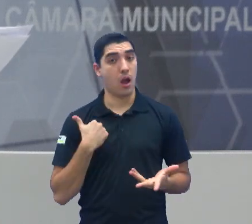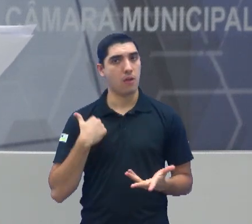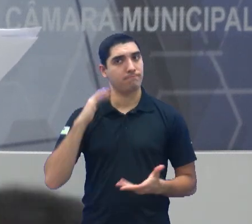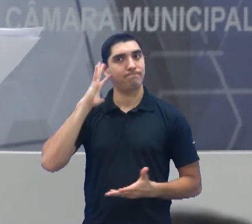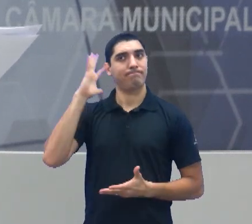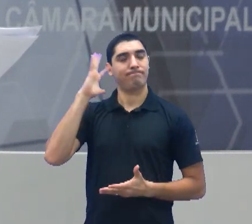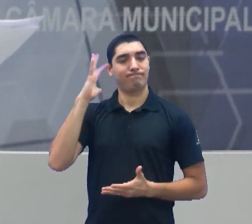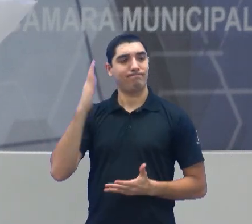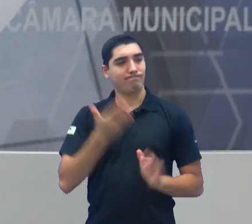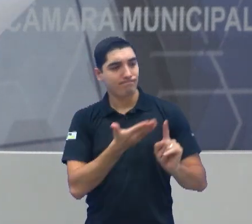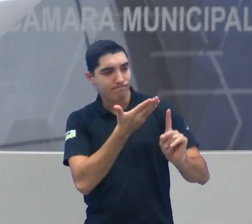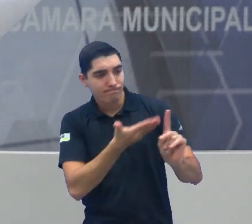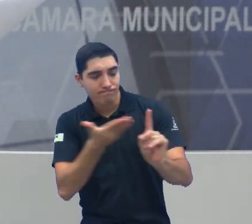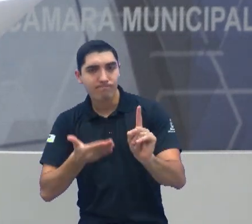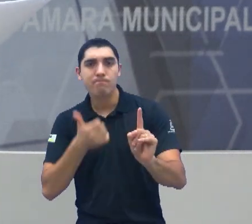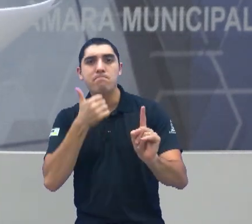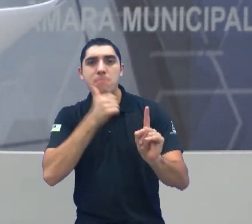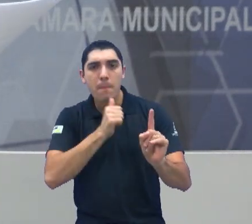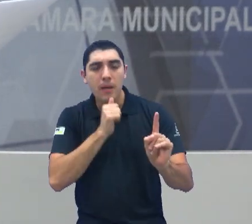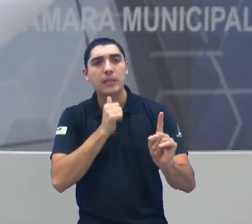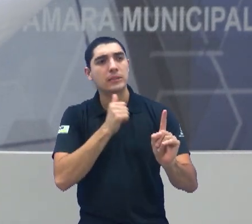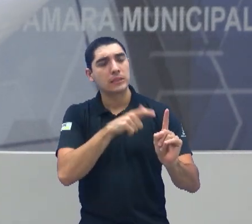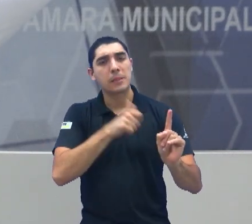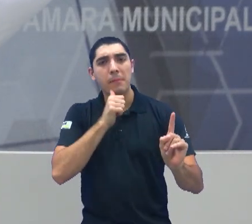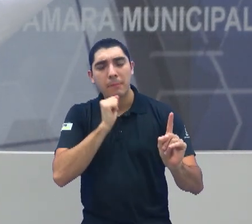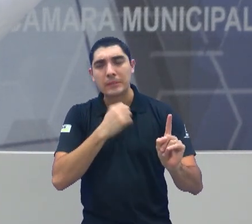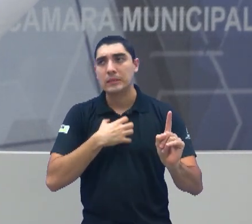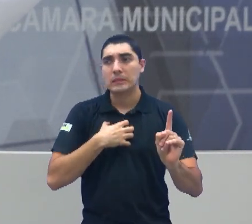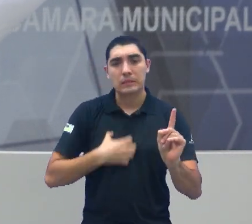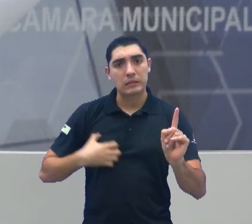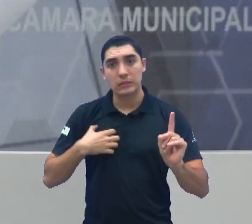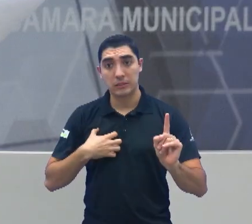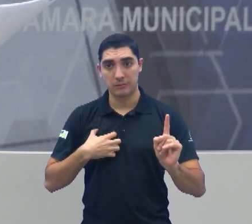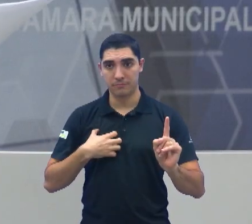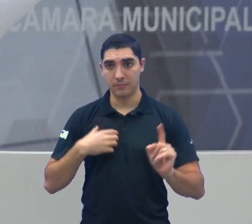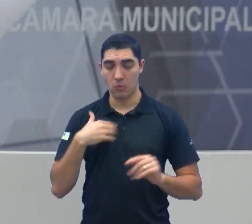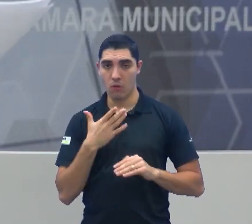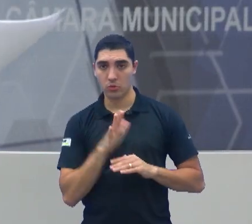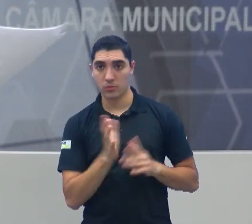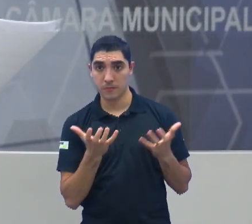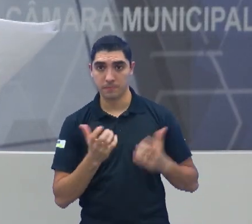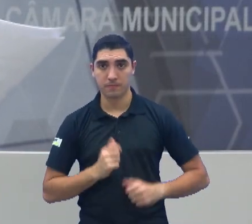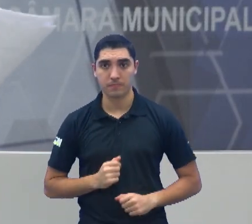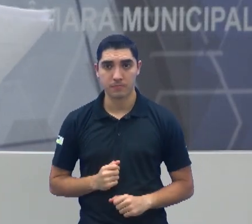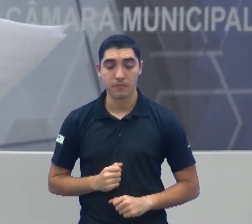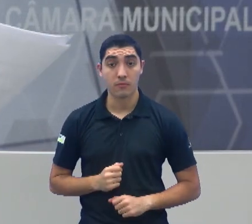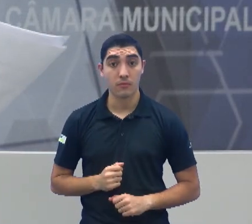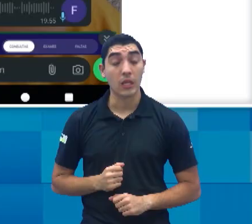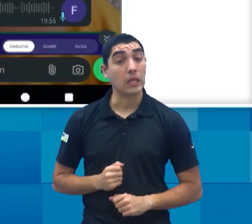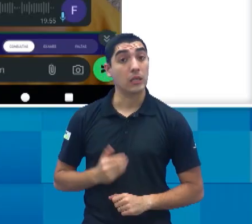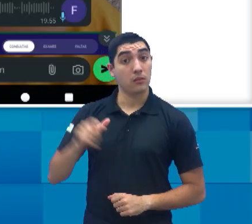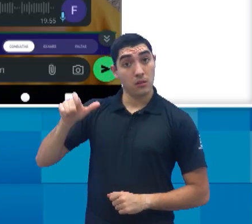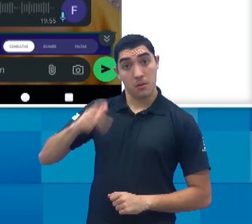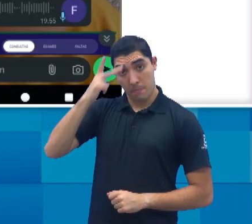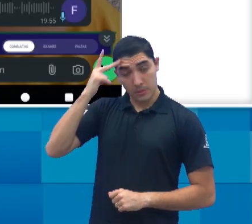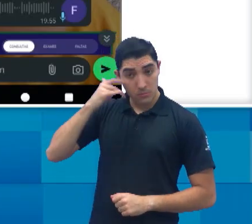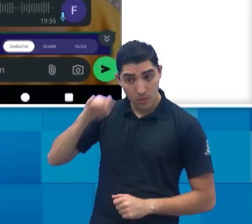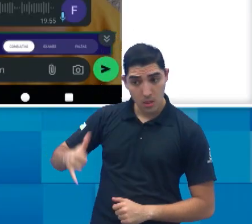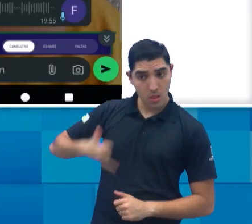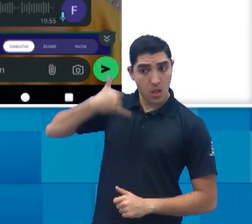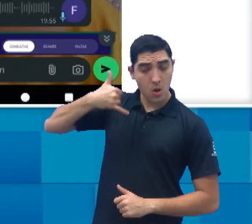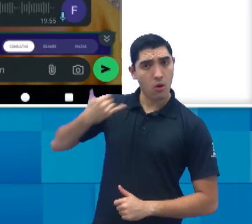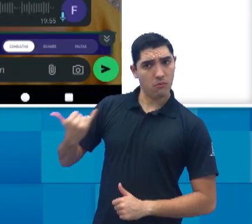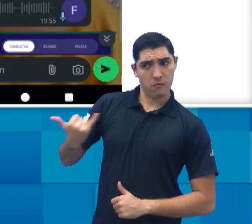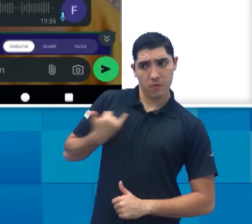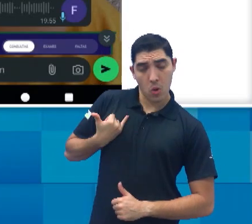mães à Prefeitura de São José, por favor. Então, ela falou para mim, cara, ela ligou para mim e falou para mim que amanhã ela vai fazer uma